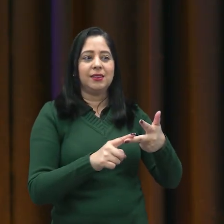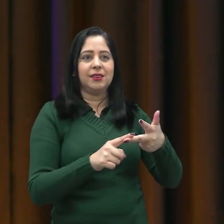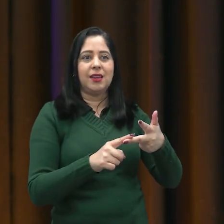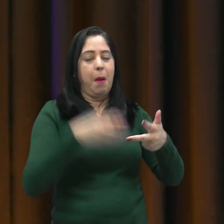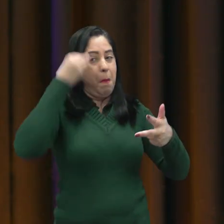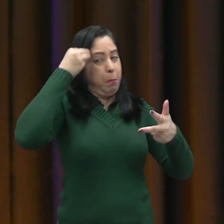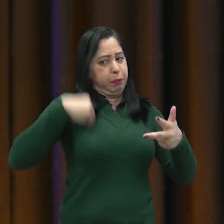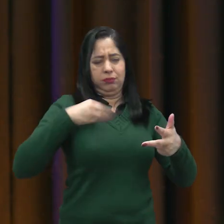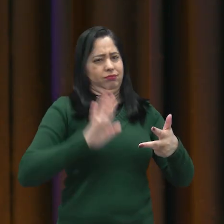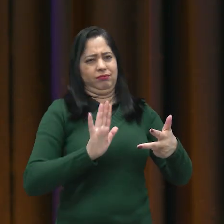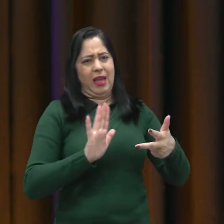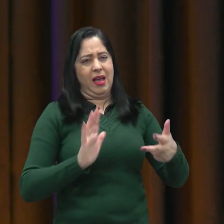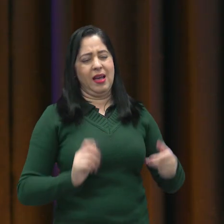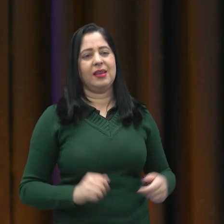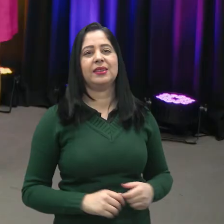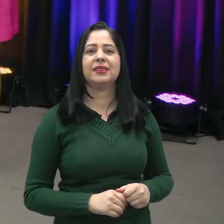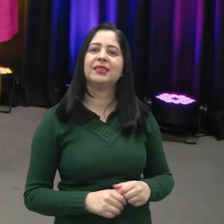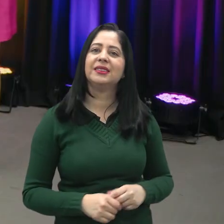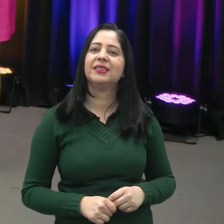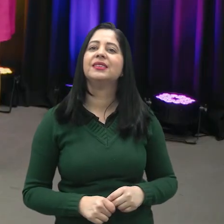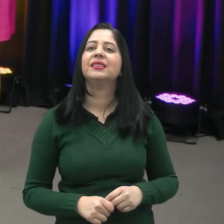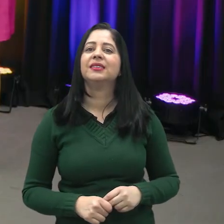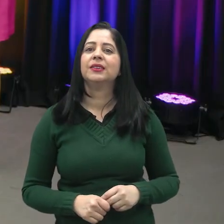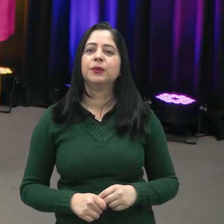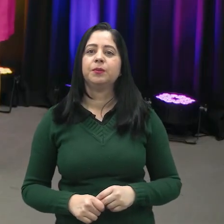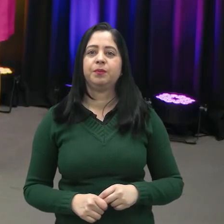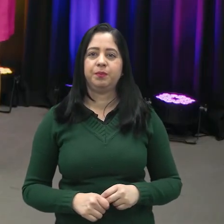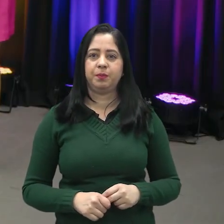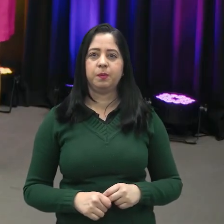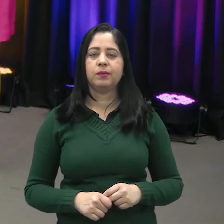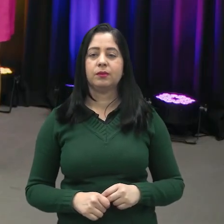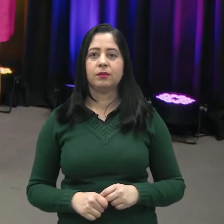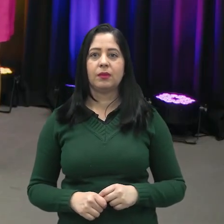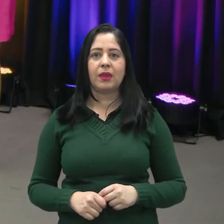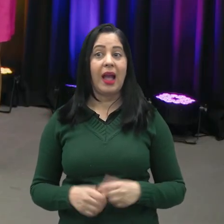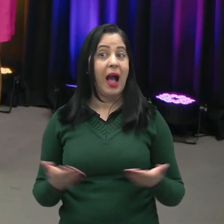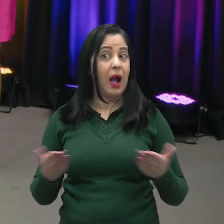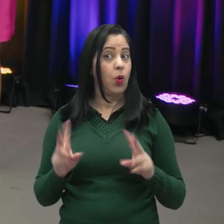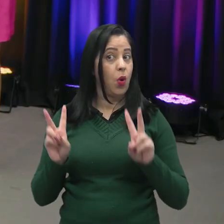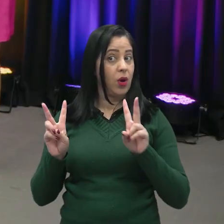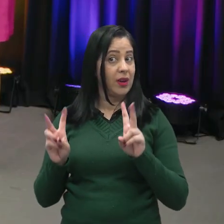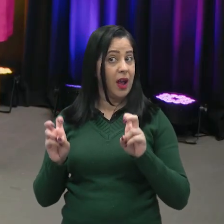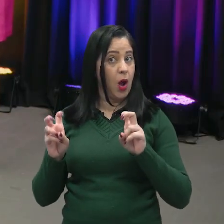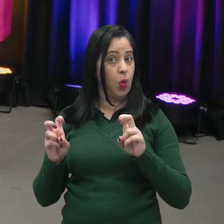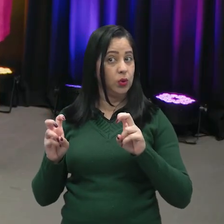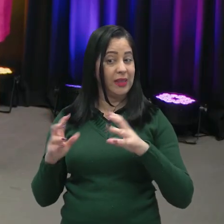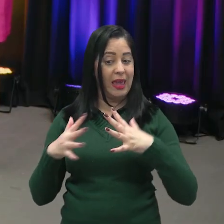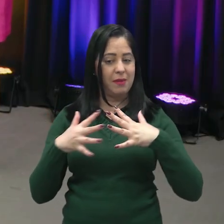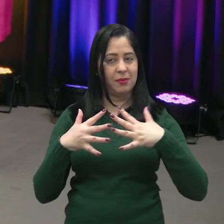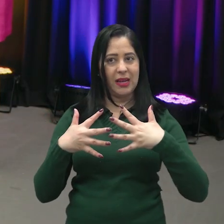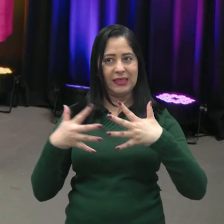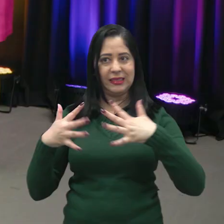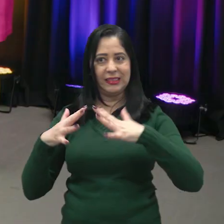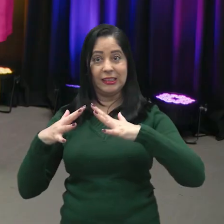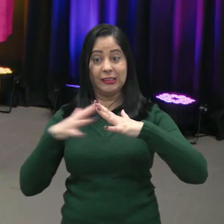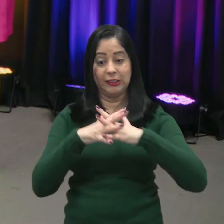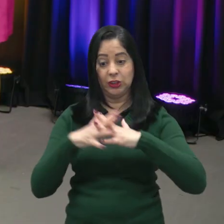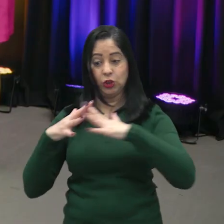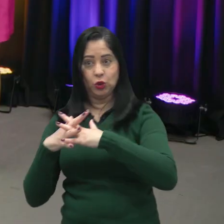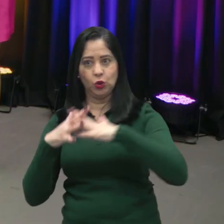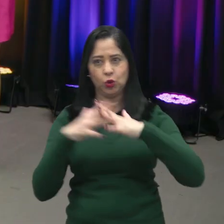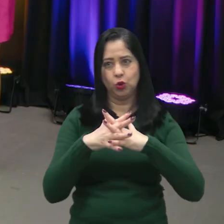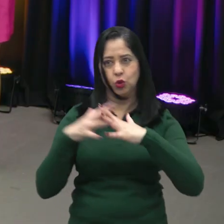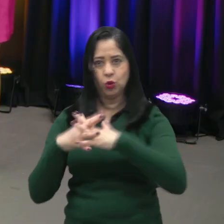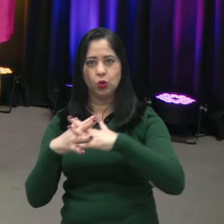vinha falando aí, né. E vamos falar um pouquinho da luta, voltado mais para a nossa rotina do dia a dia, né? Porque